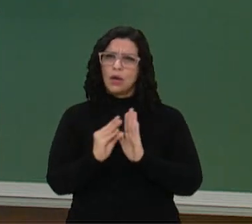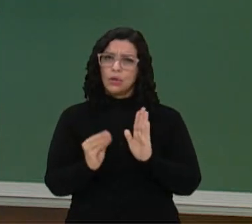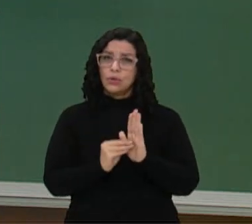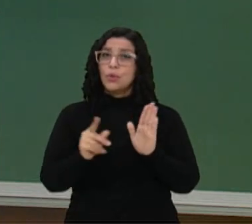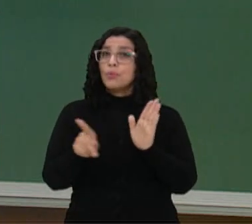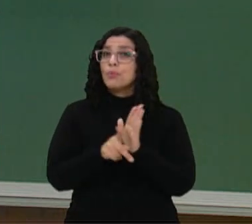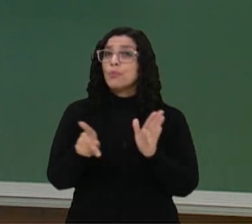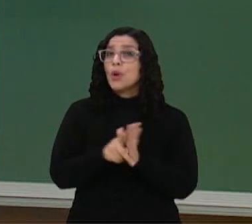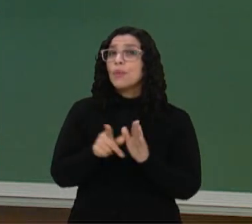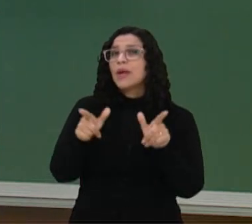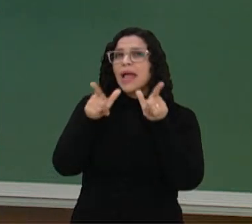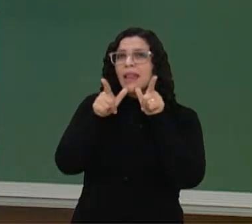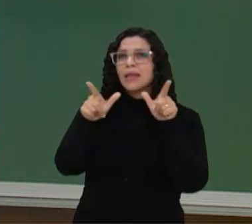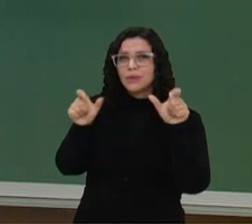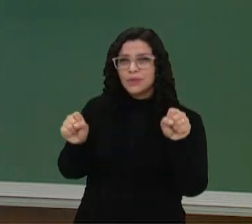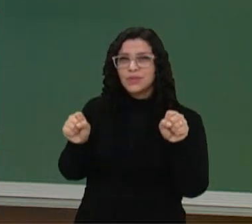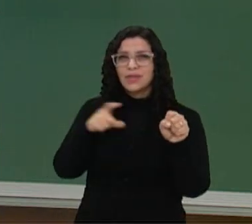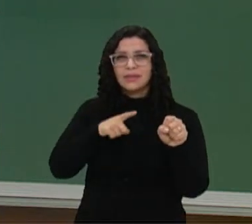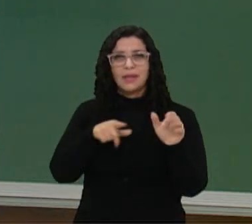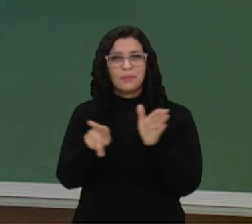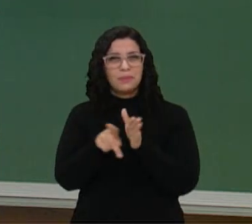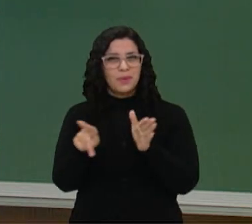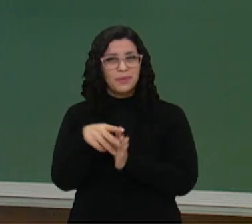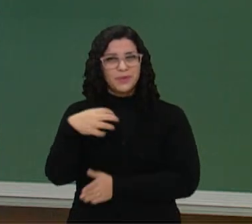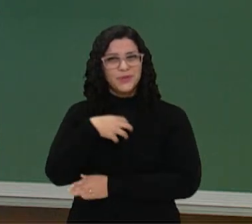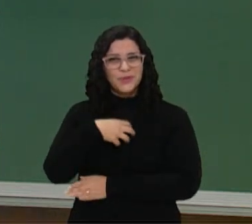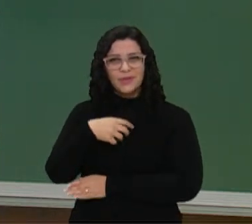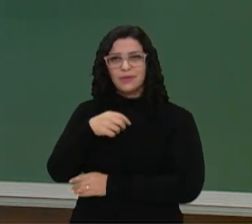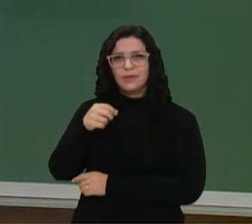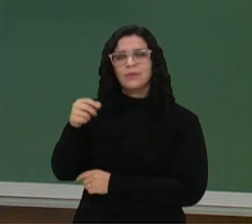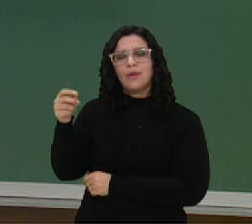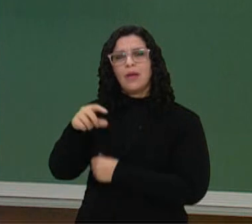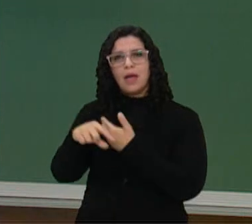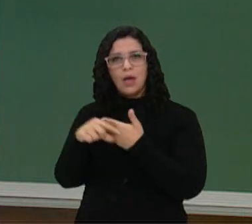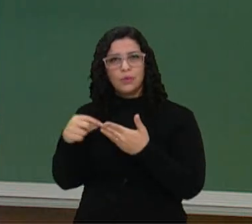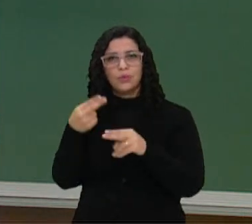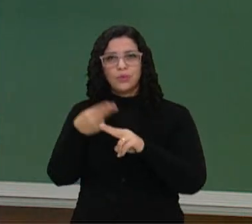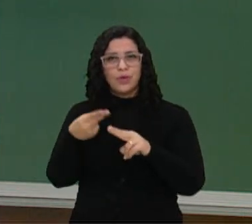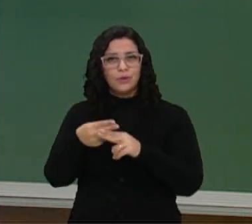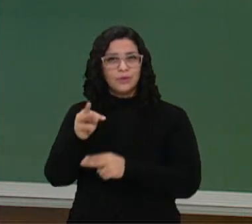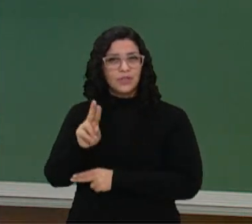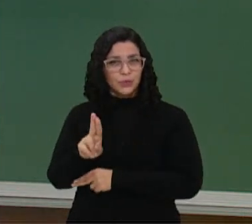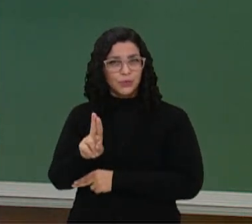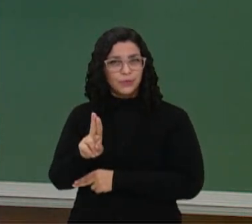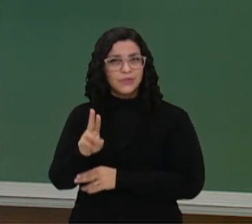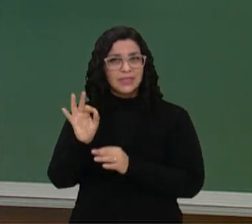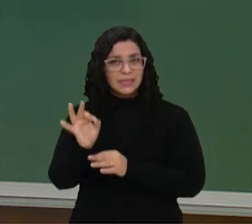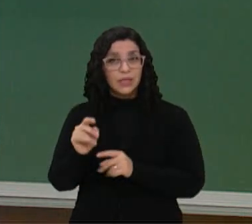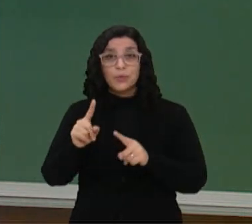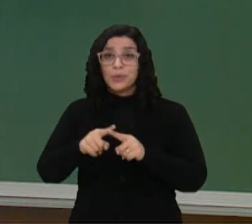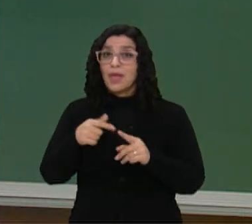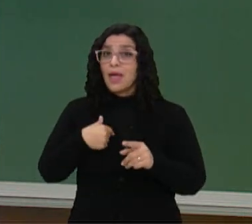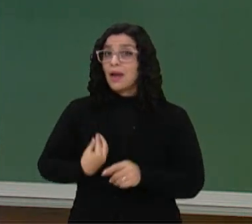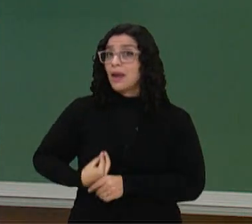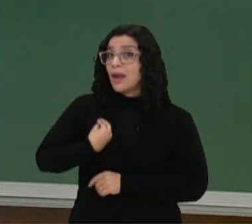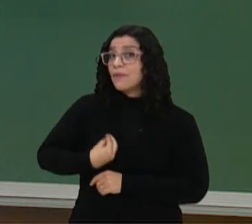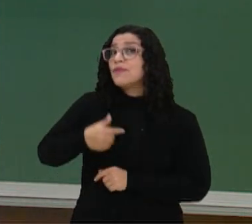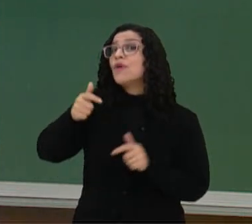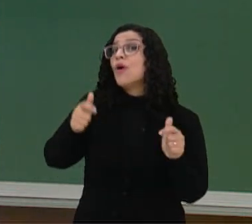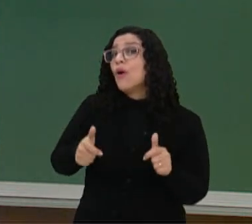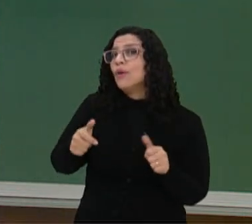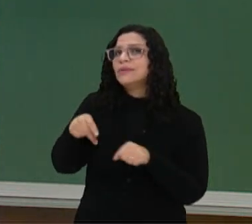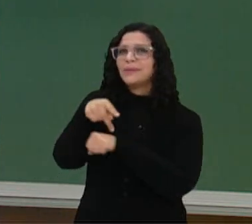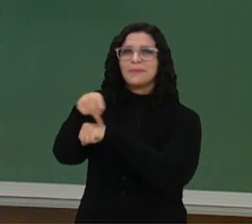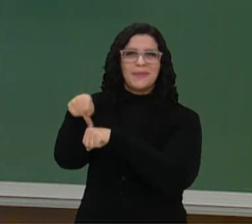uma questão linguística mesmo da autora utilizar a segunda pessoa. Até mesmo pelo fato dela ser de